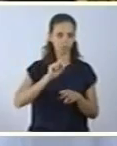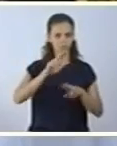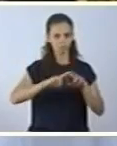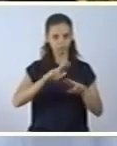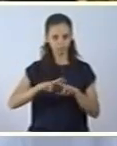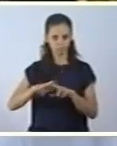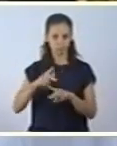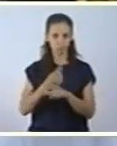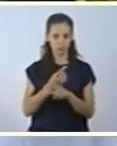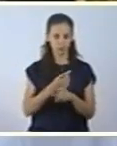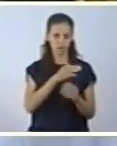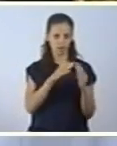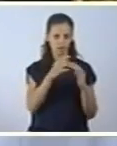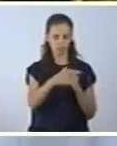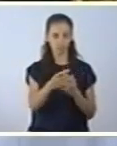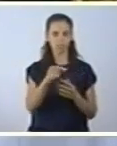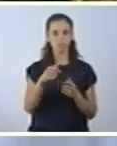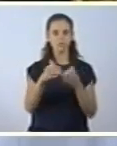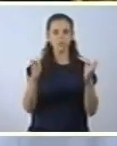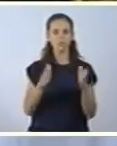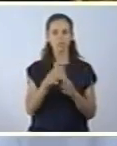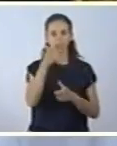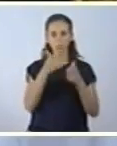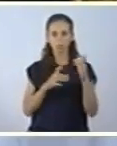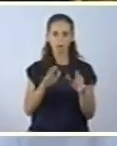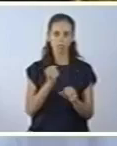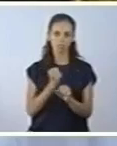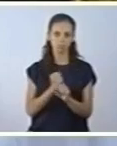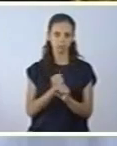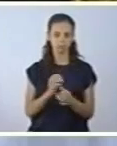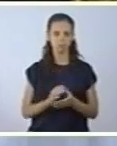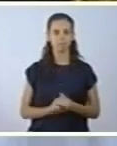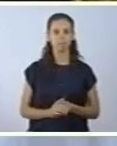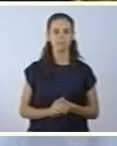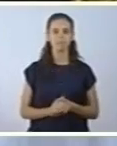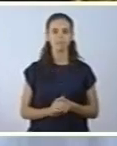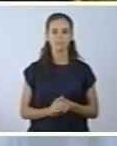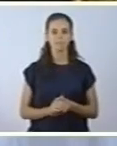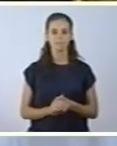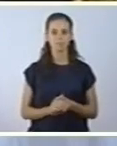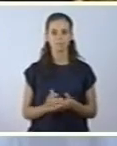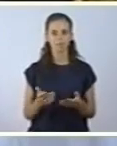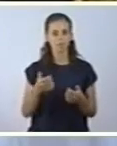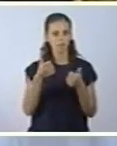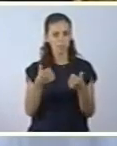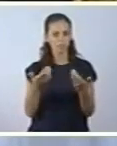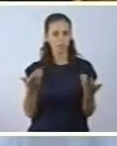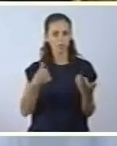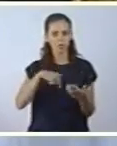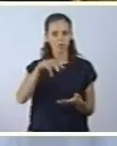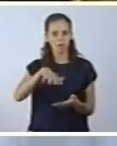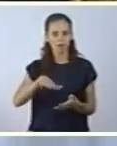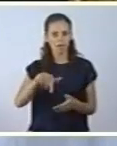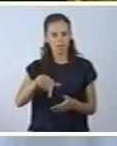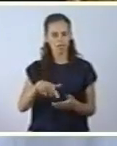estabelecimentos prisionais e todos os que neste momento estão a trabalhar. Como é bom estarmos